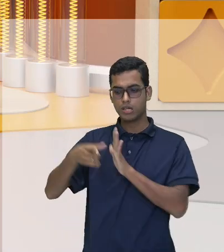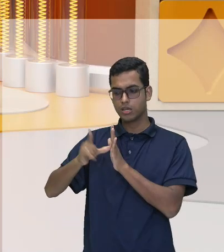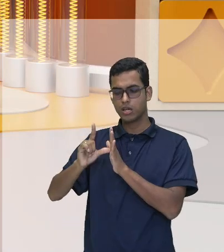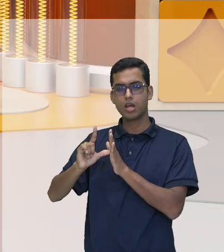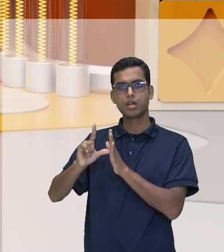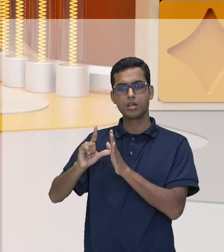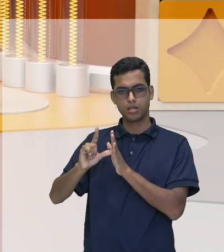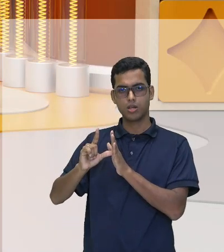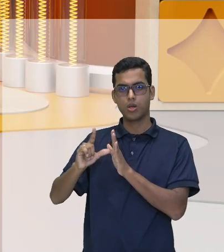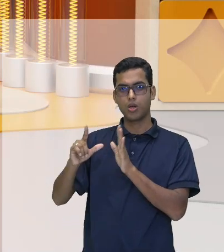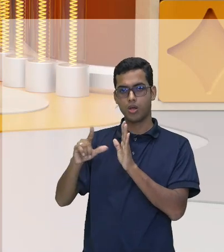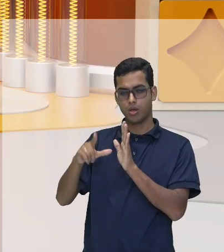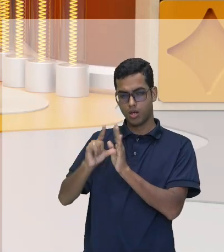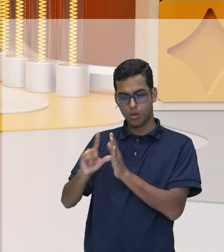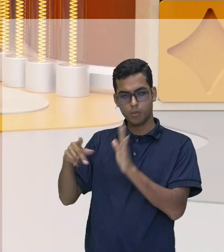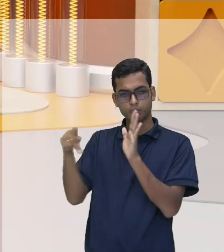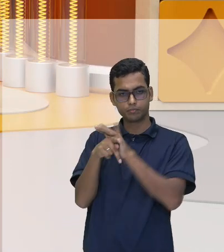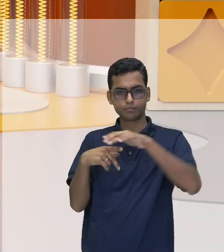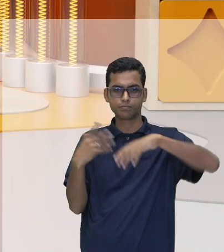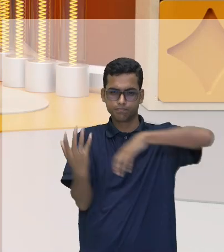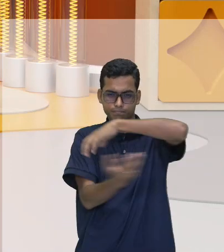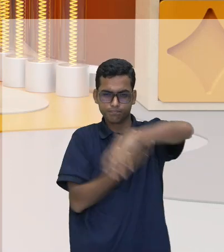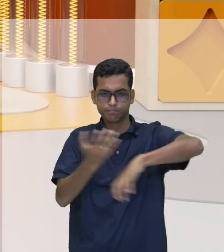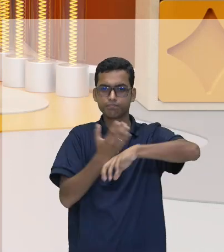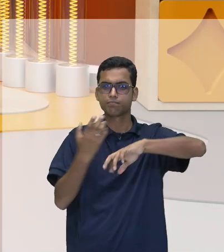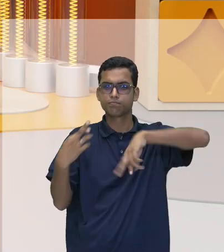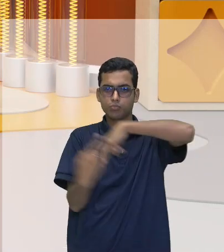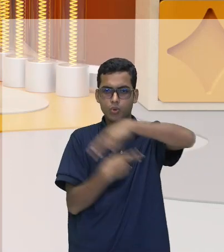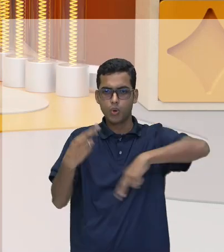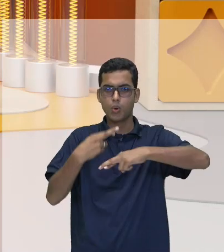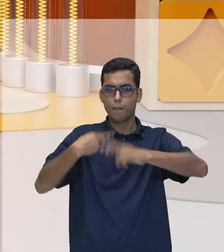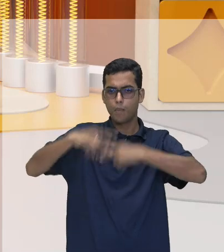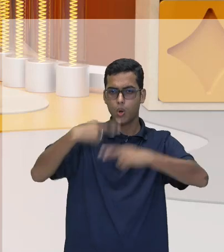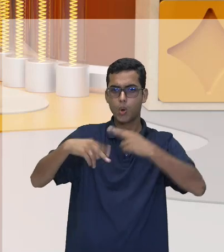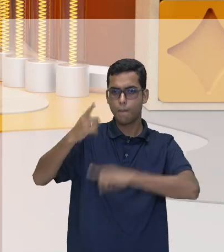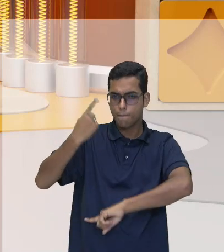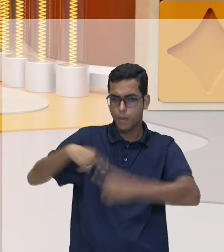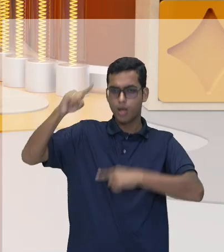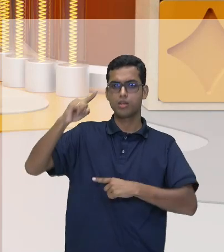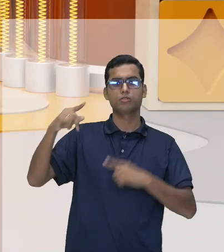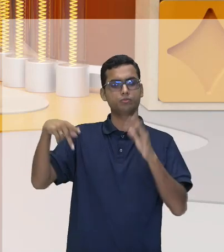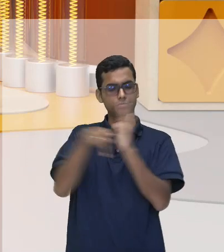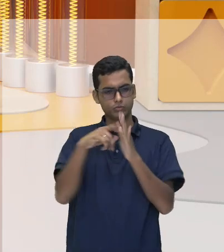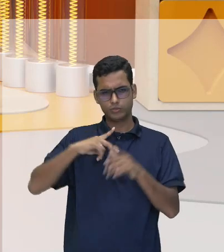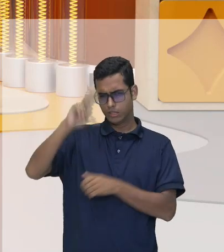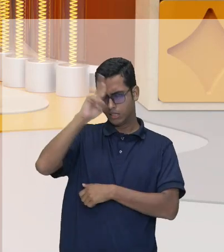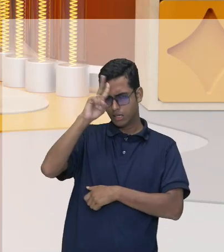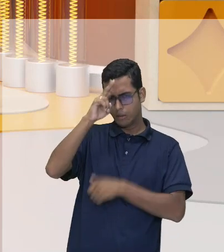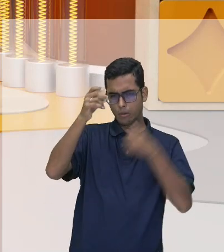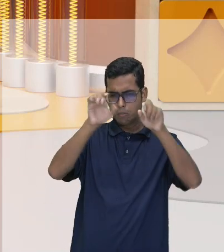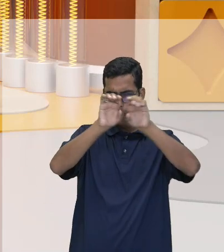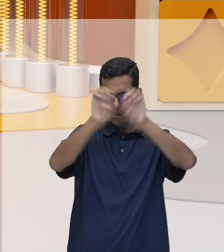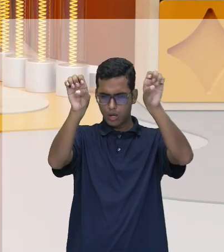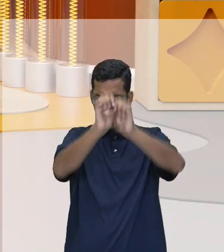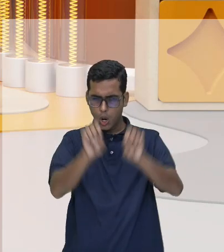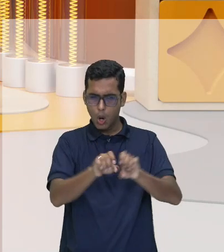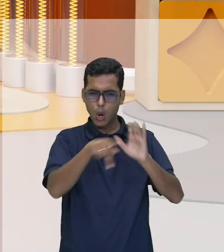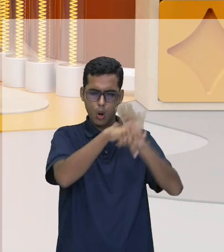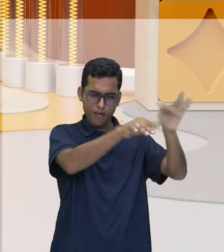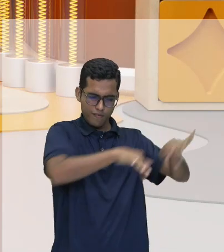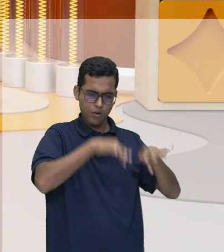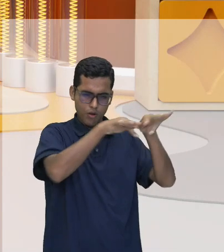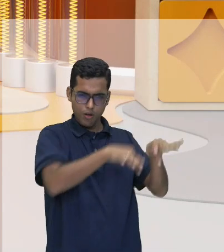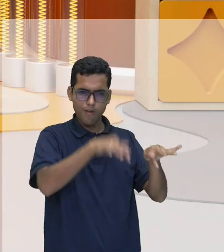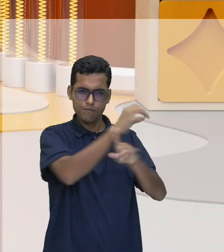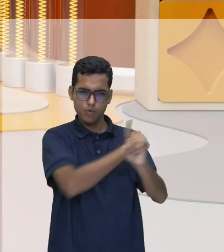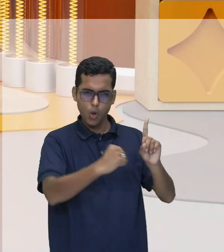vão levantar uma grande revolução na cristandade europeia, certo? Então,